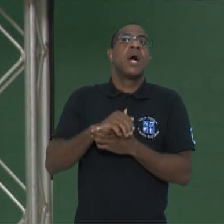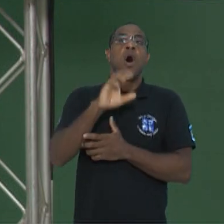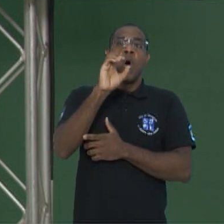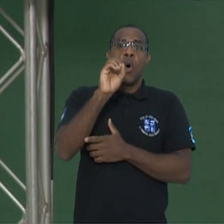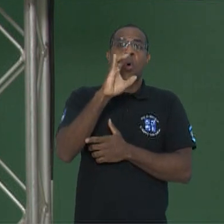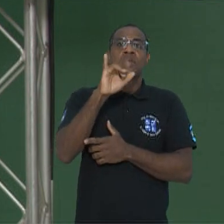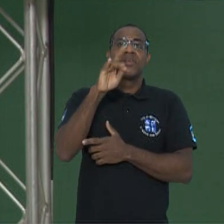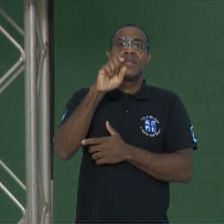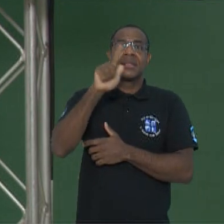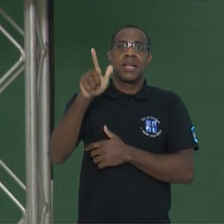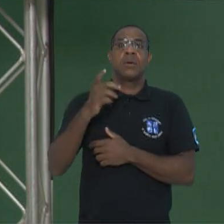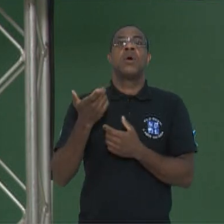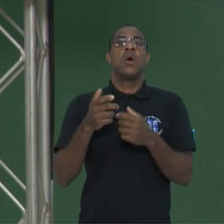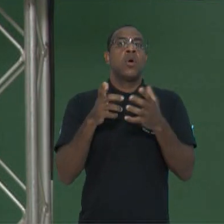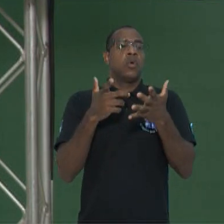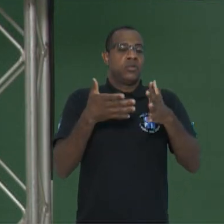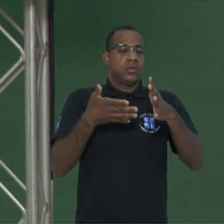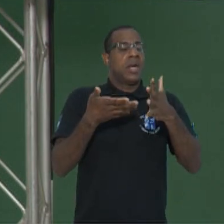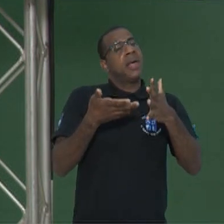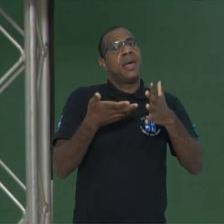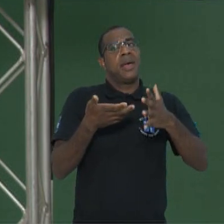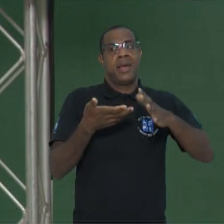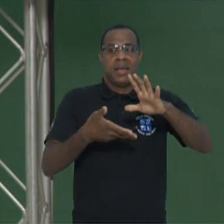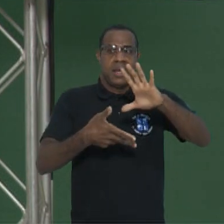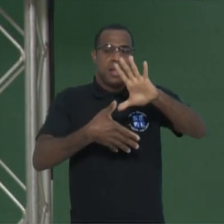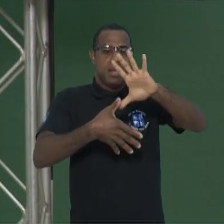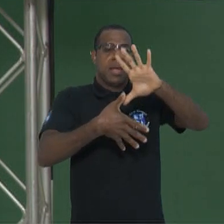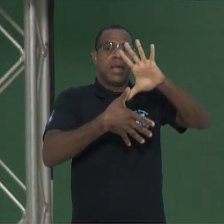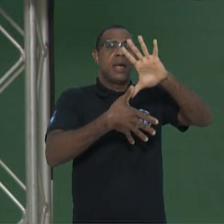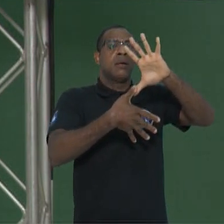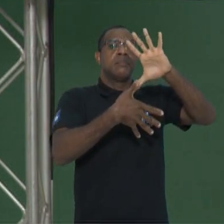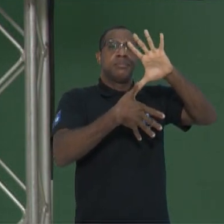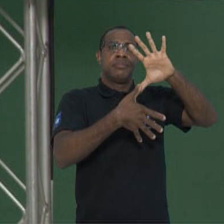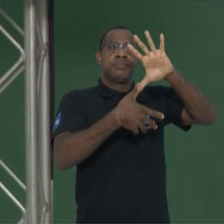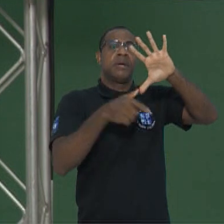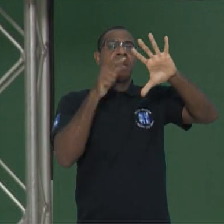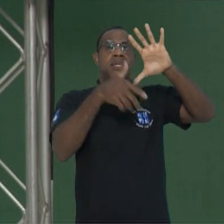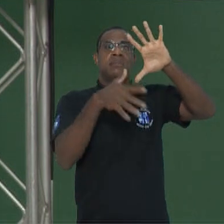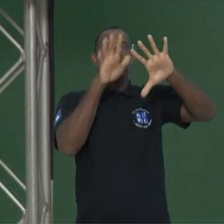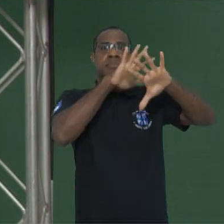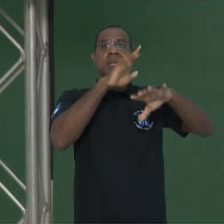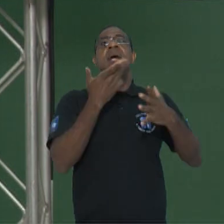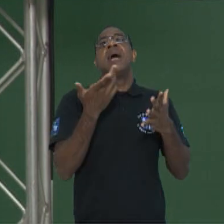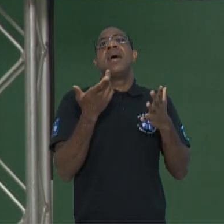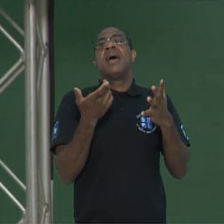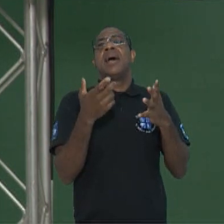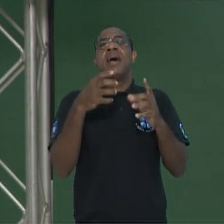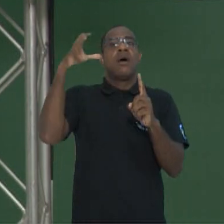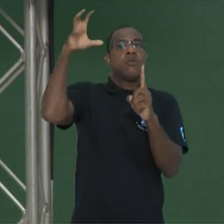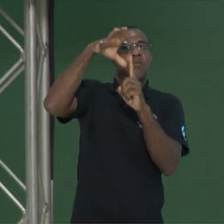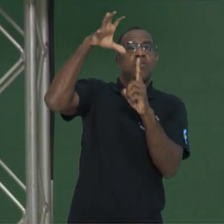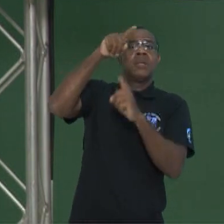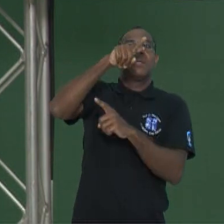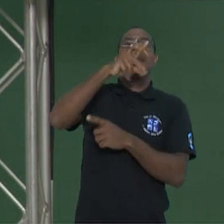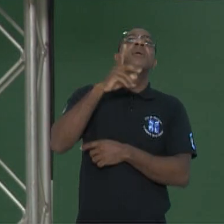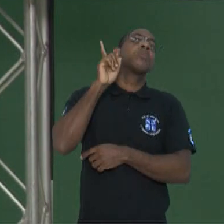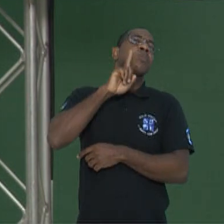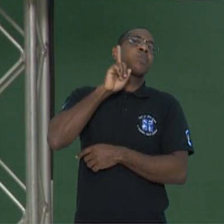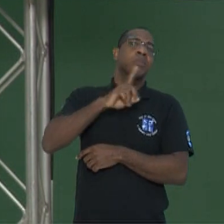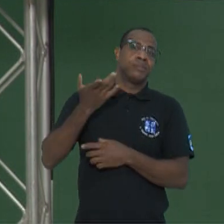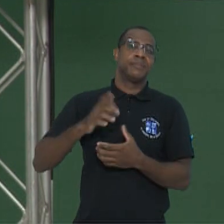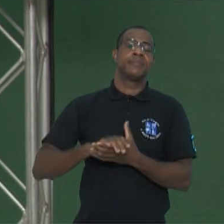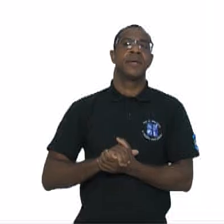essa dominação. Antes eram os países da Europa. E aí é isso que nós vamos ver agora ao longo da nossa aula.